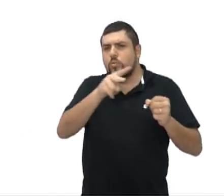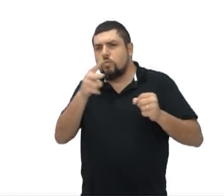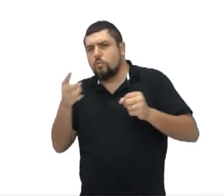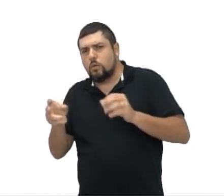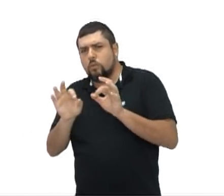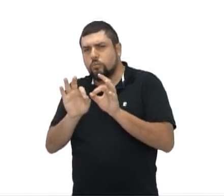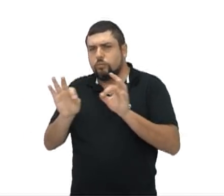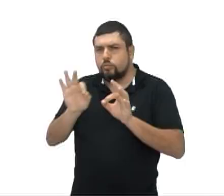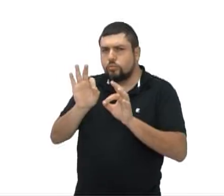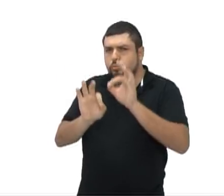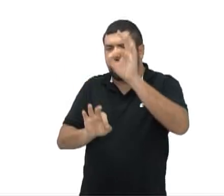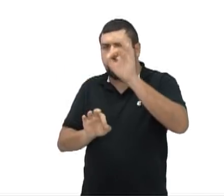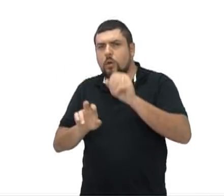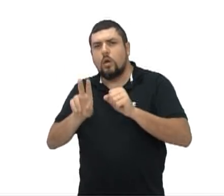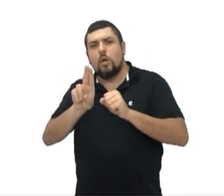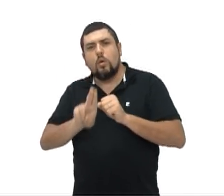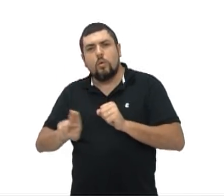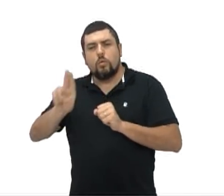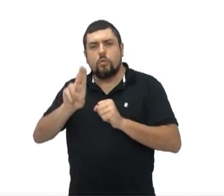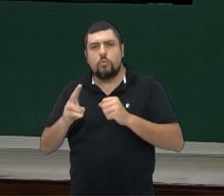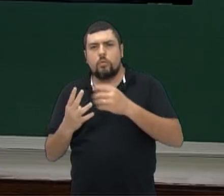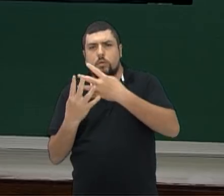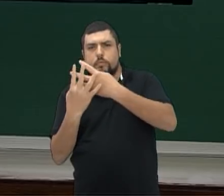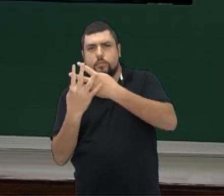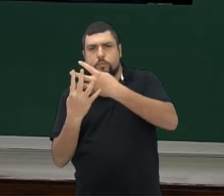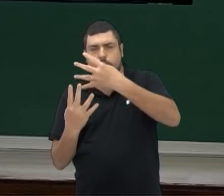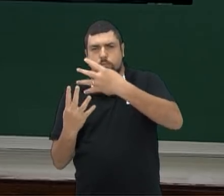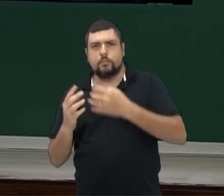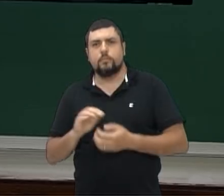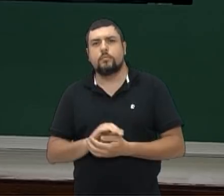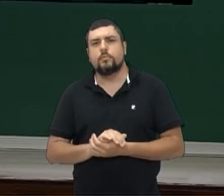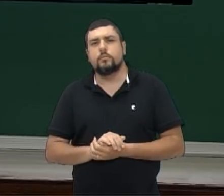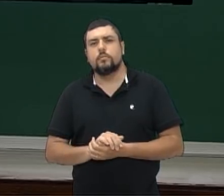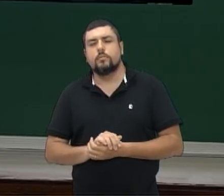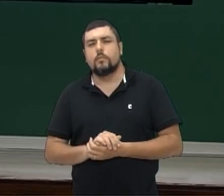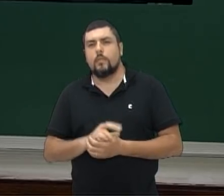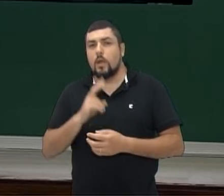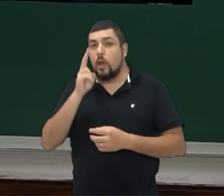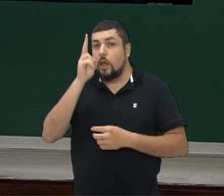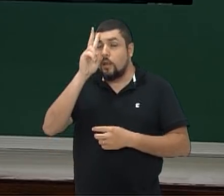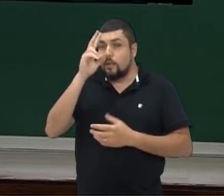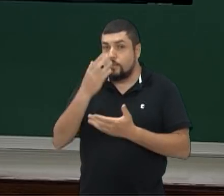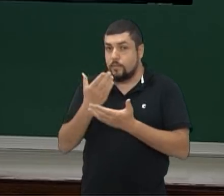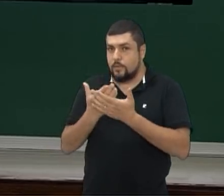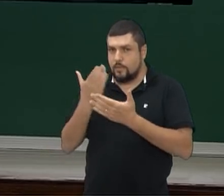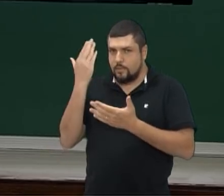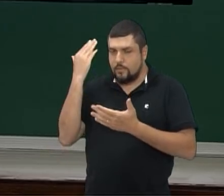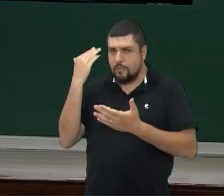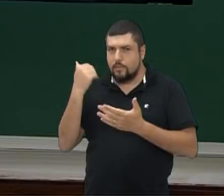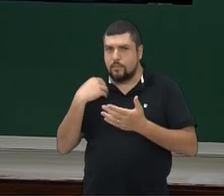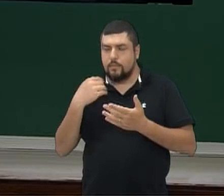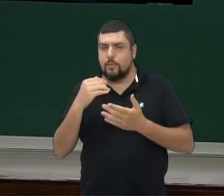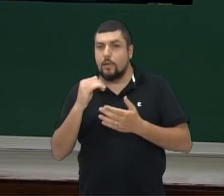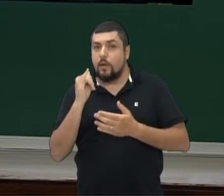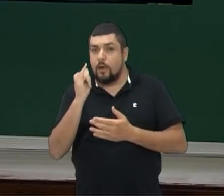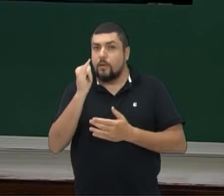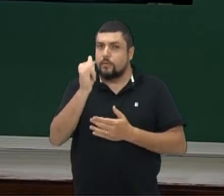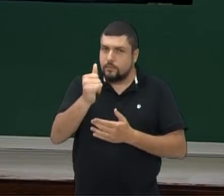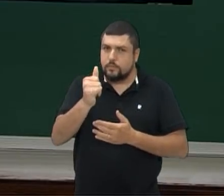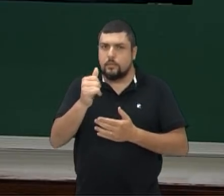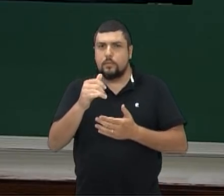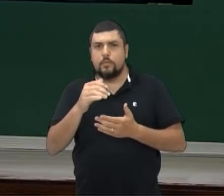malhas quadriculadas como recurso. Lembra na aula anterior? Tinha um aviso aí para pegar a régua,